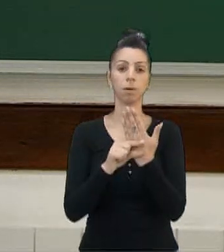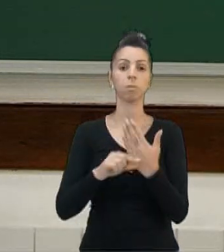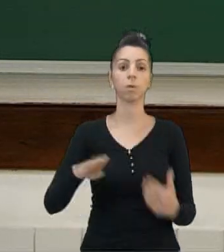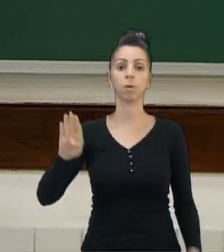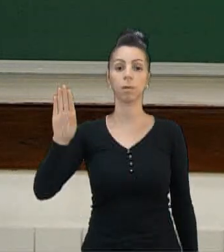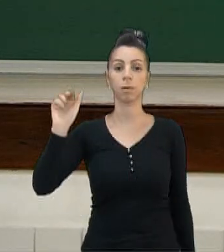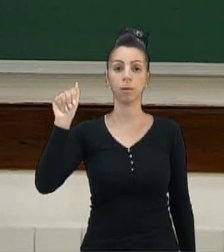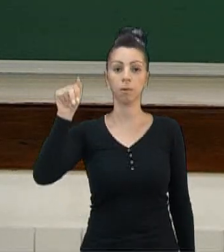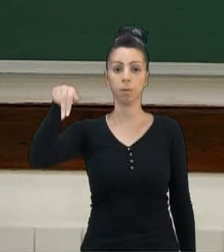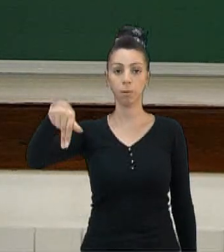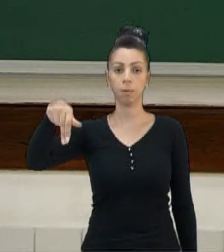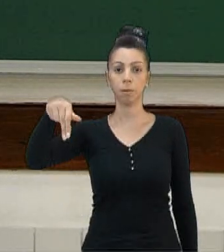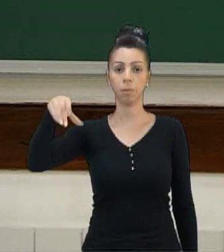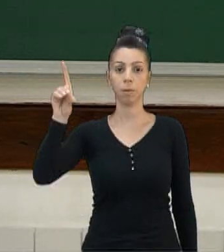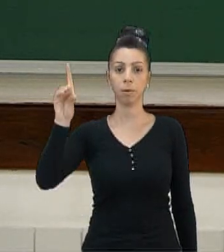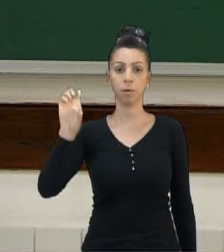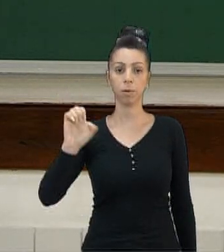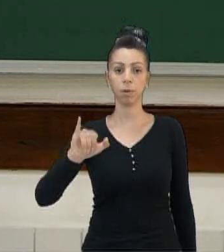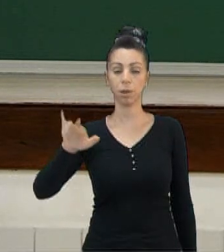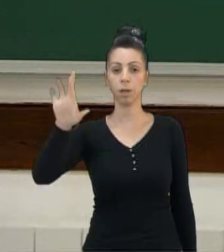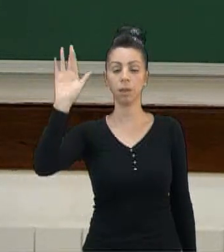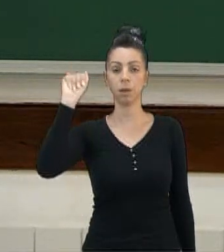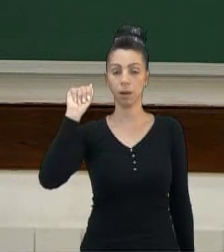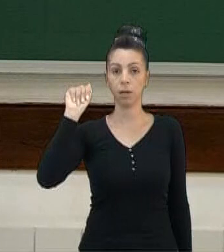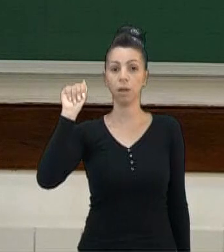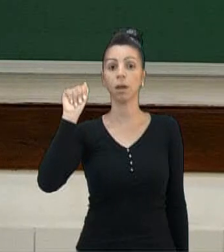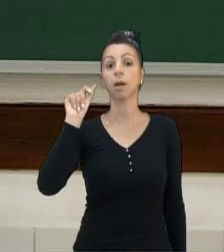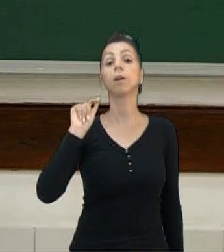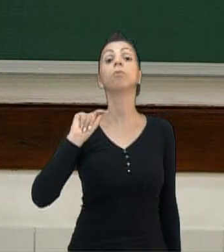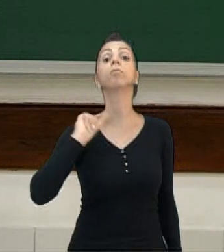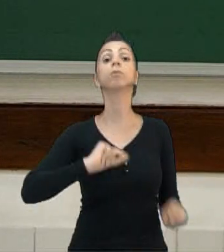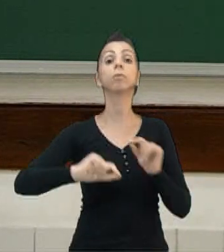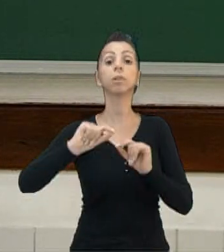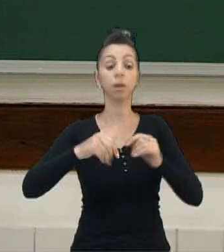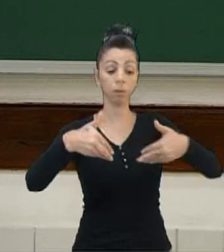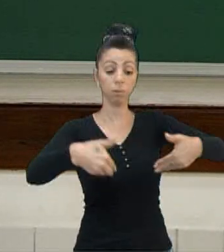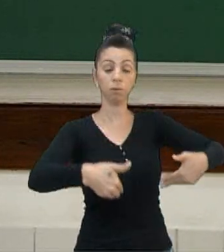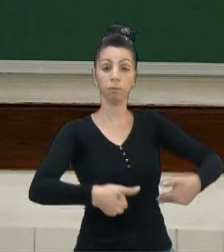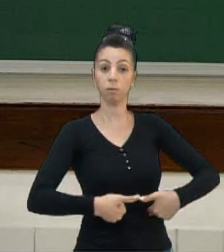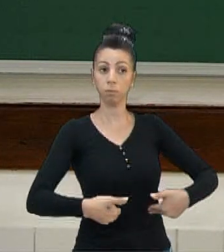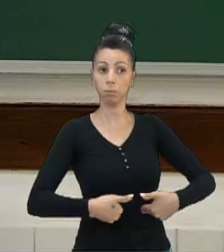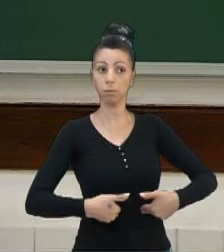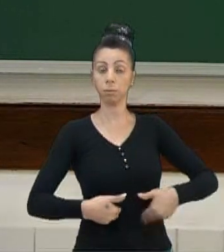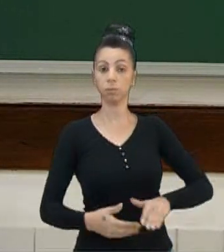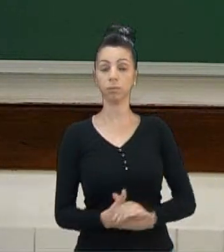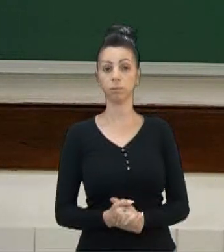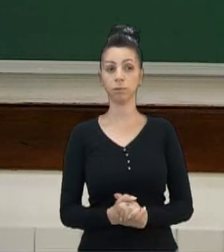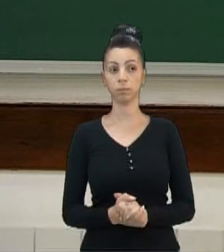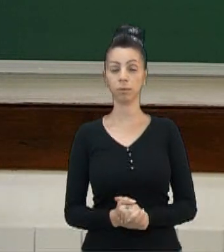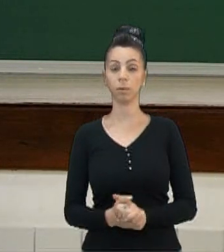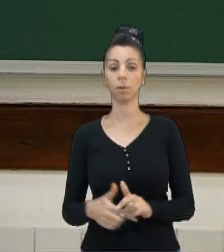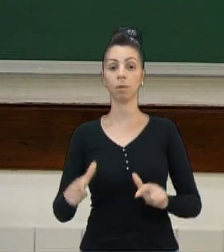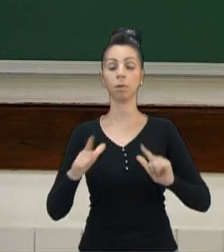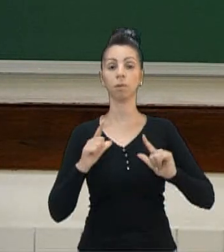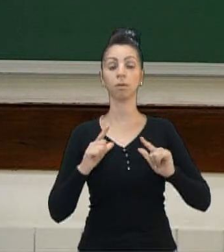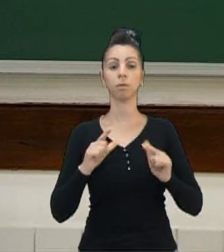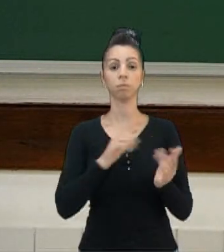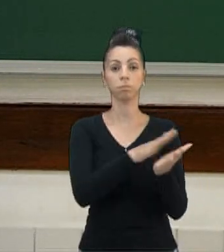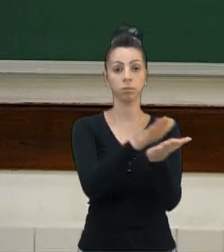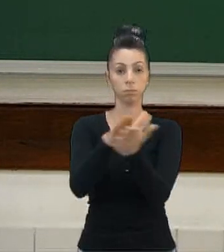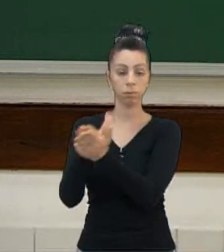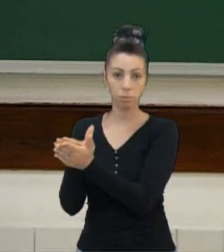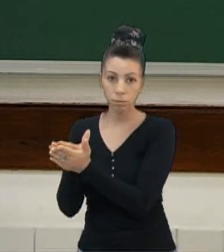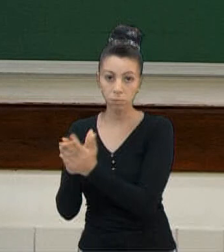Bandeira discutia a questão do problema da fome, né? E agora, aqui eu tenho manchetes que foram retiradas